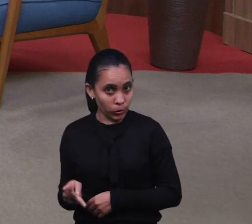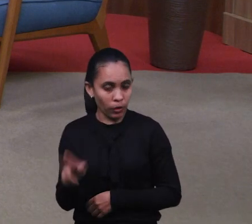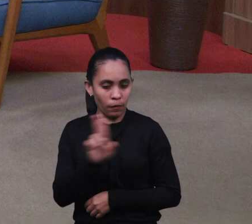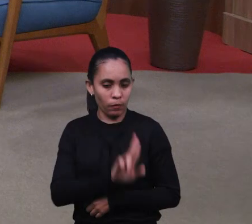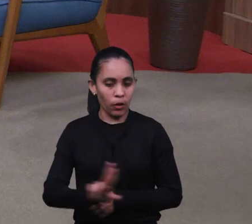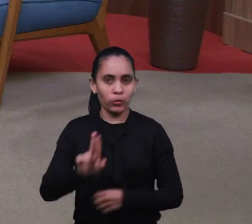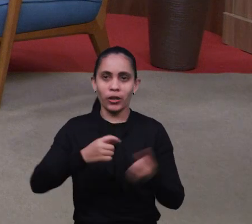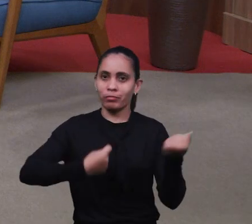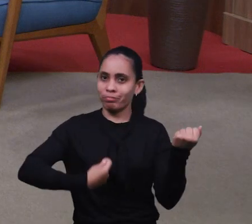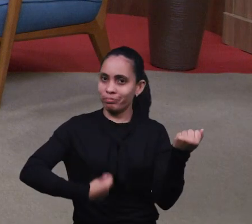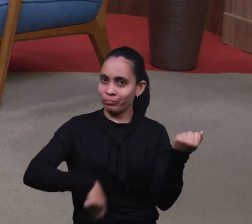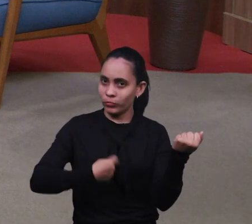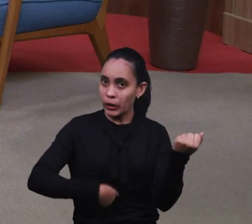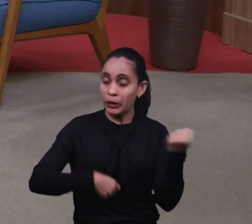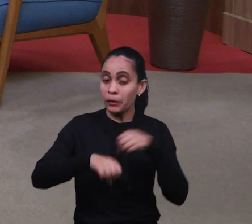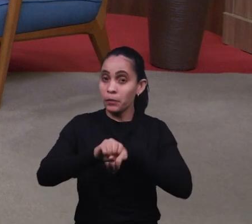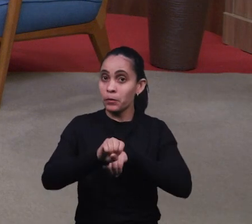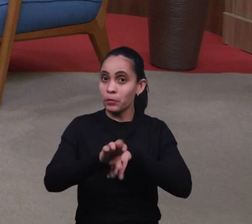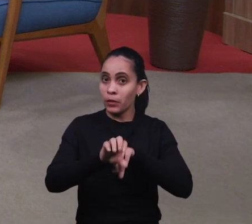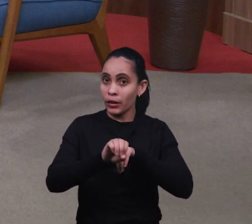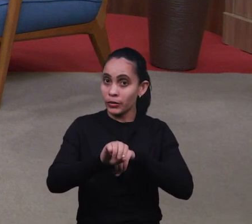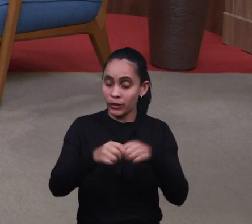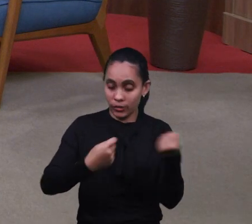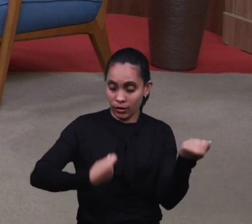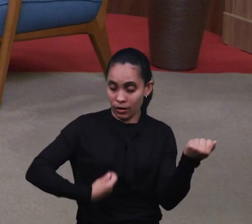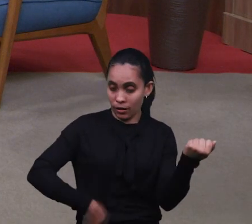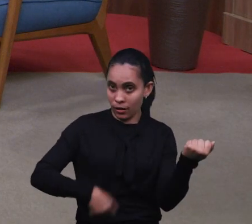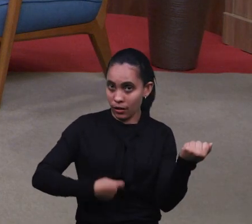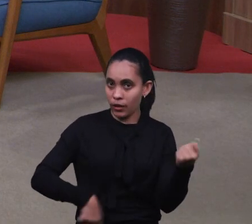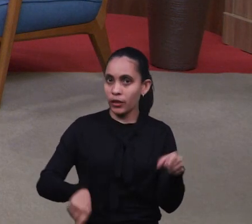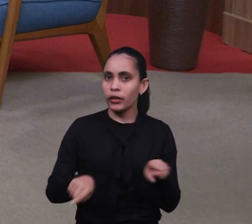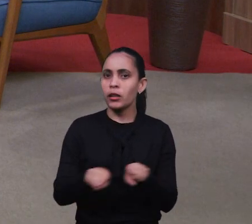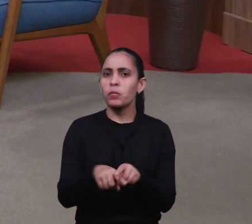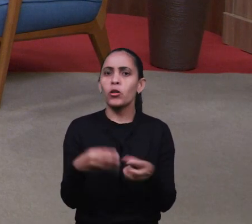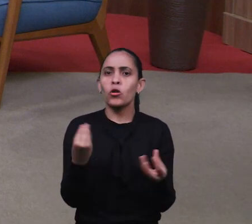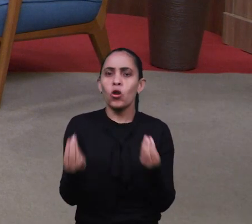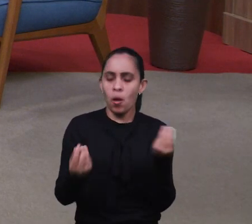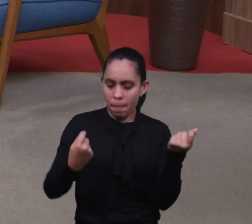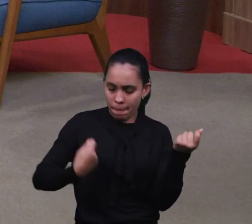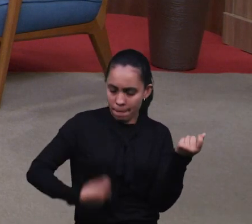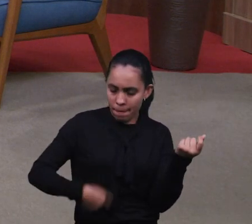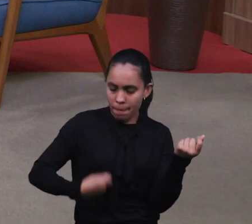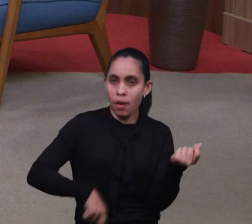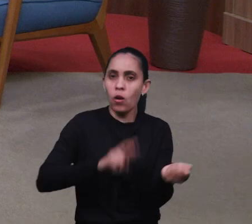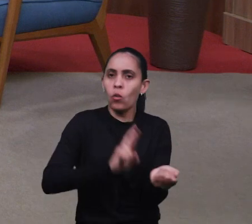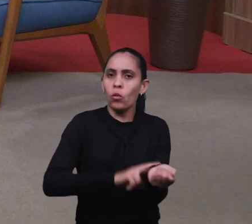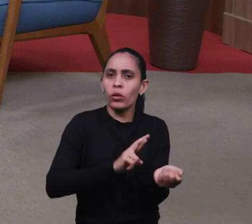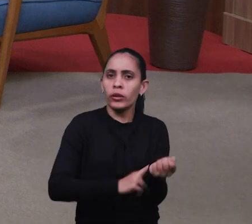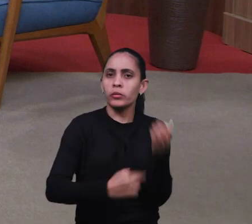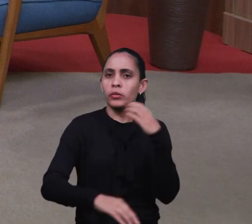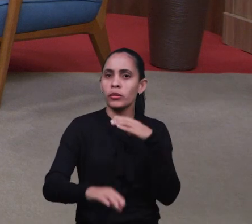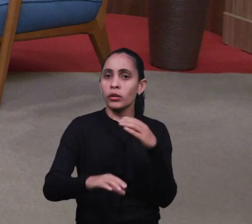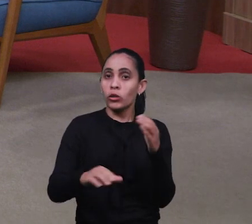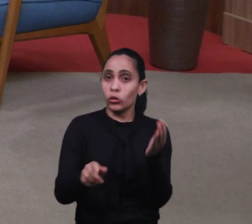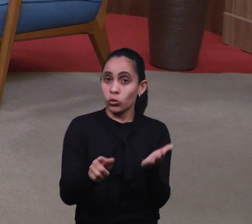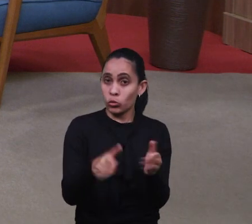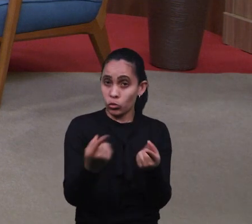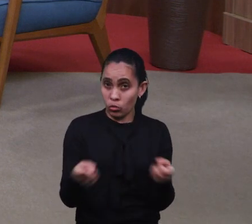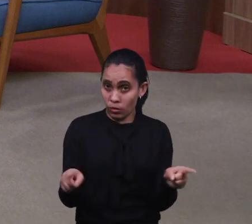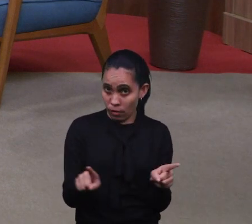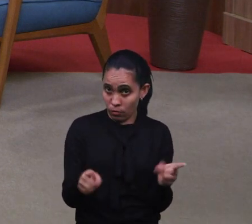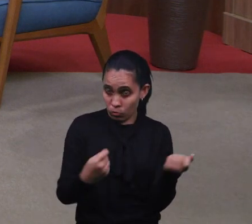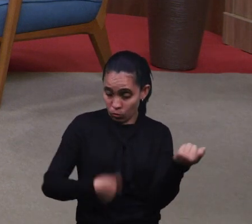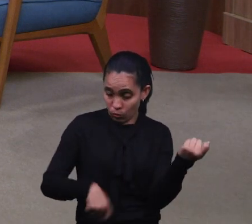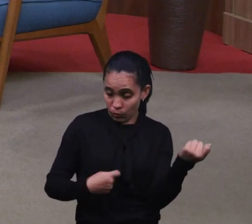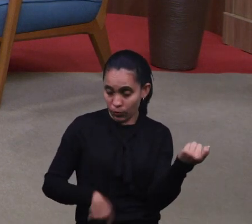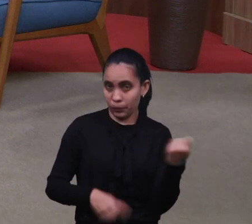trabalhar com esse instrumento musical e vai nos ensinar os acordes e também a batida para tocarmos o louvor ao